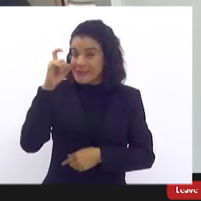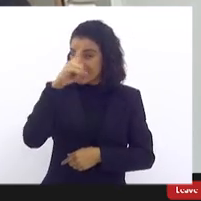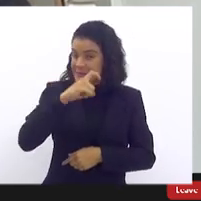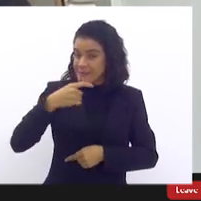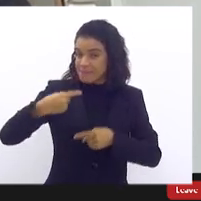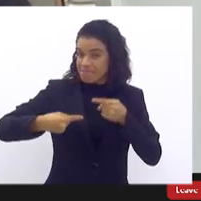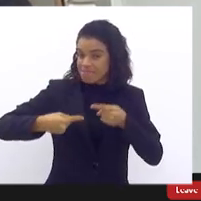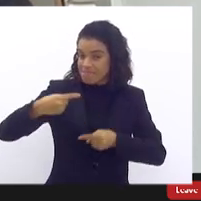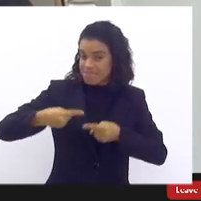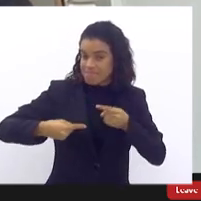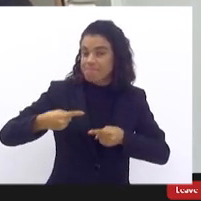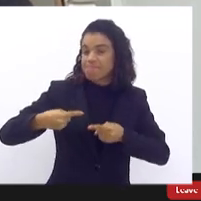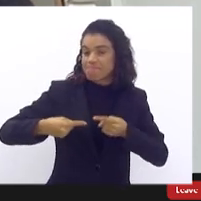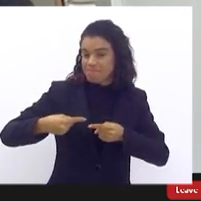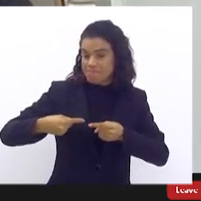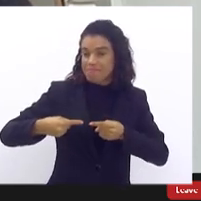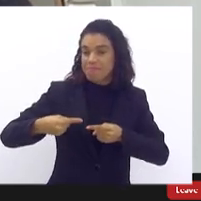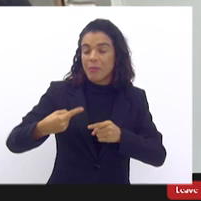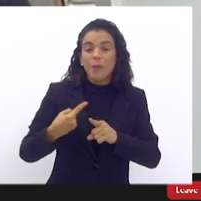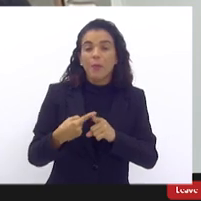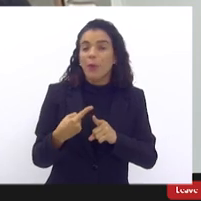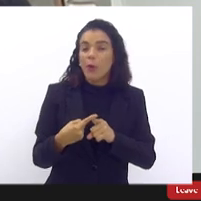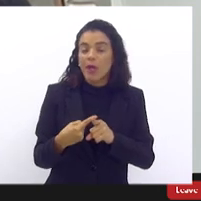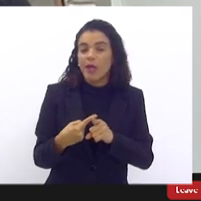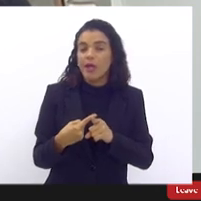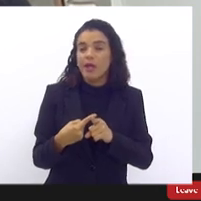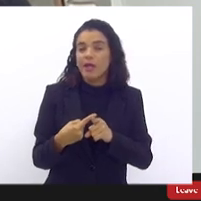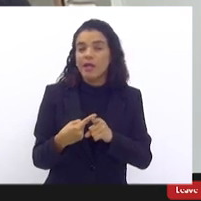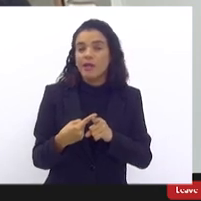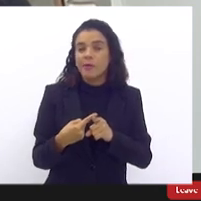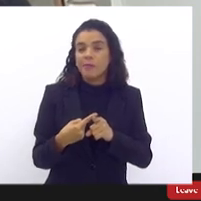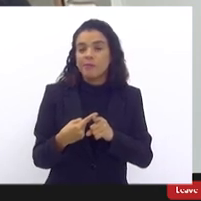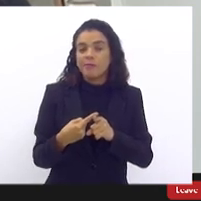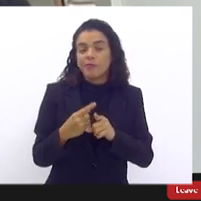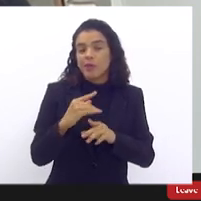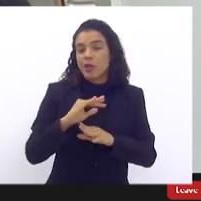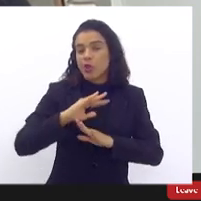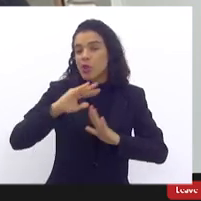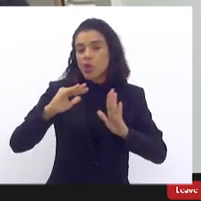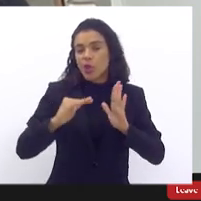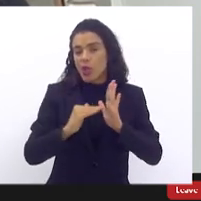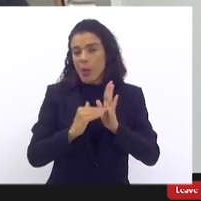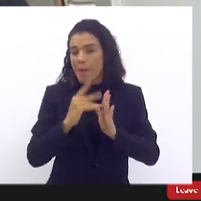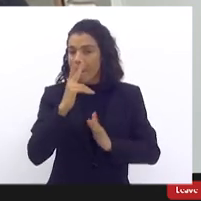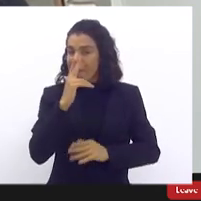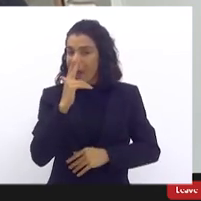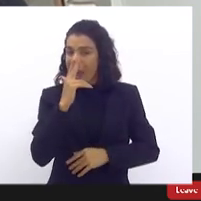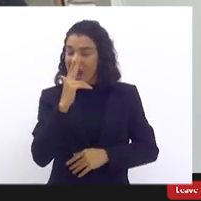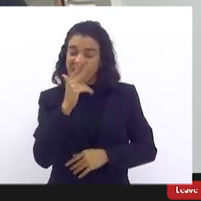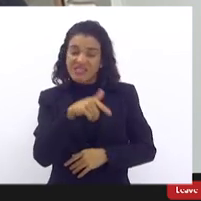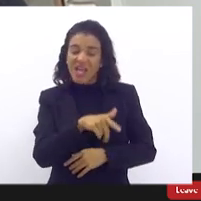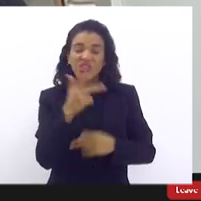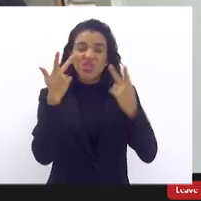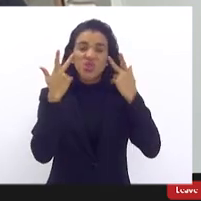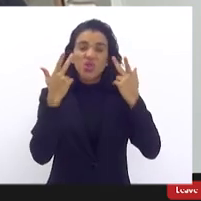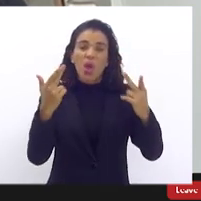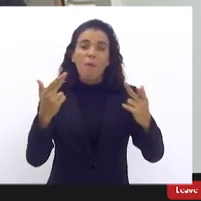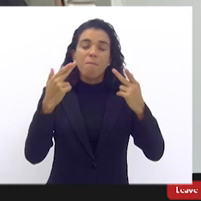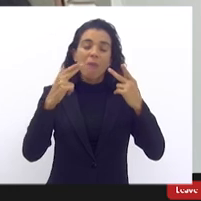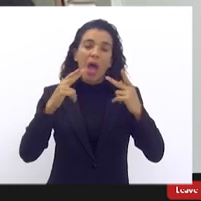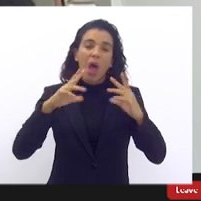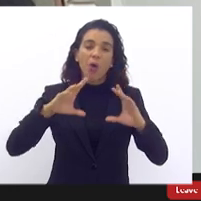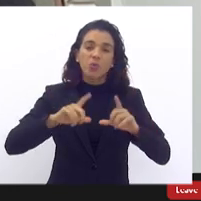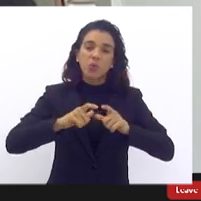elas ficaram totalmente como um objeto da polarização, né? Então a gente